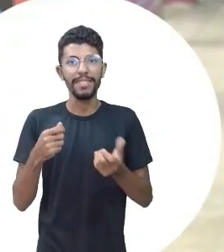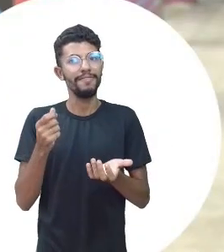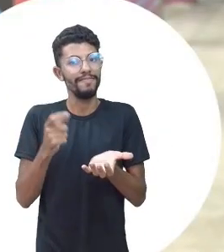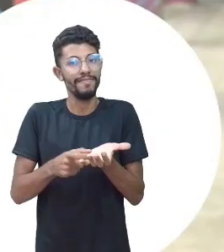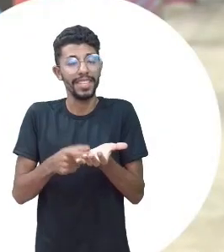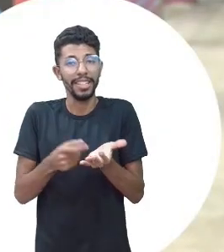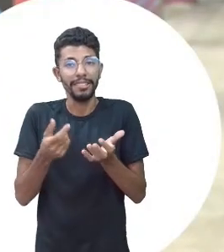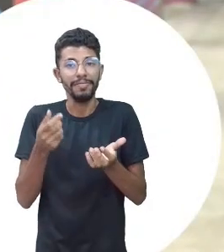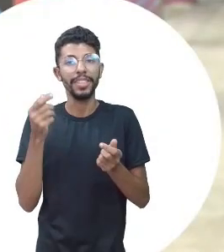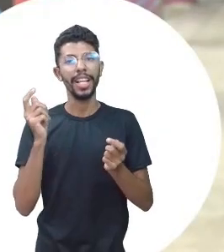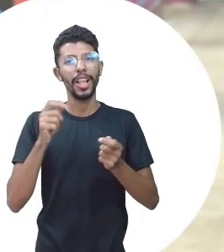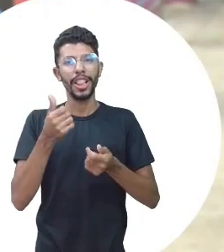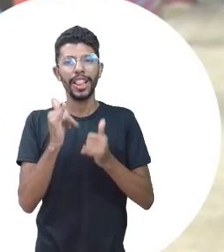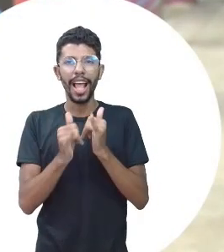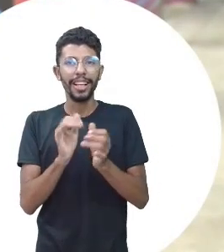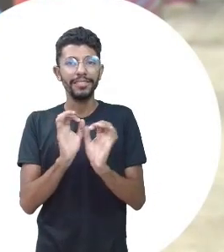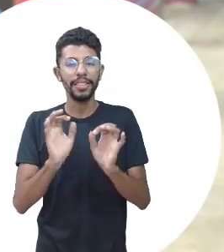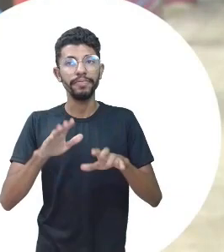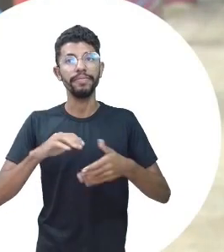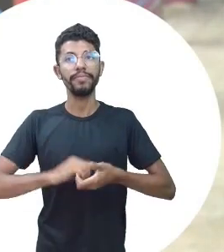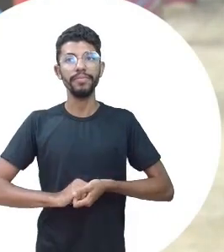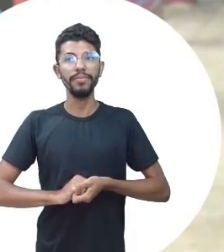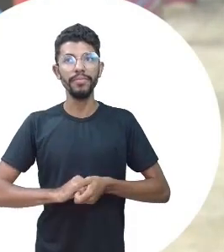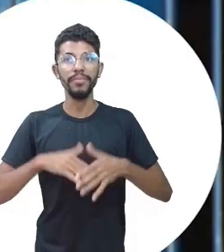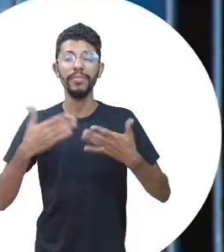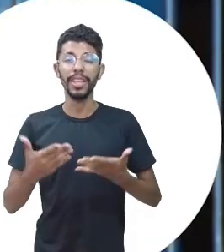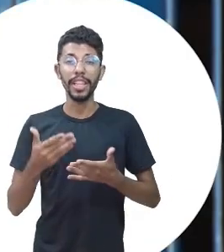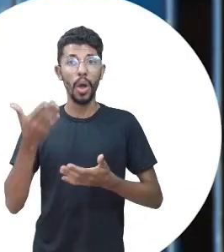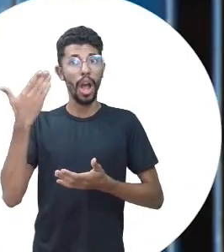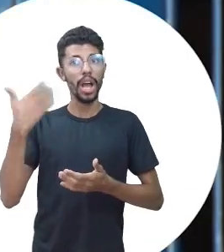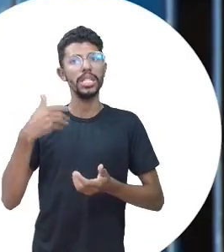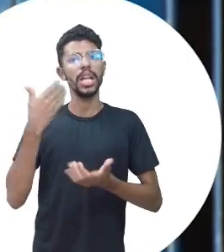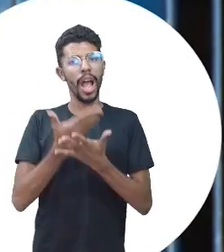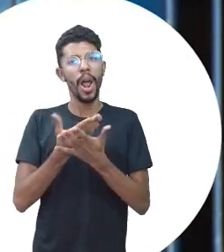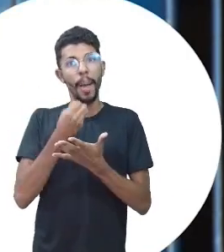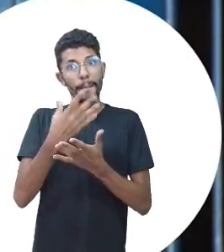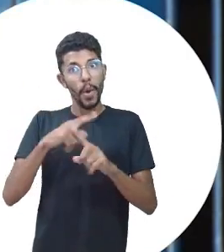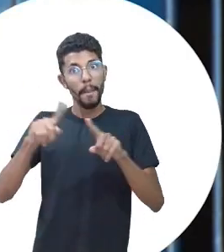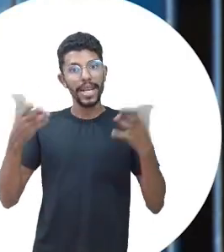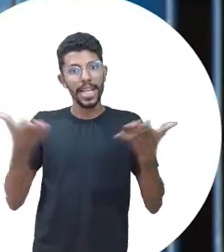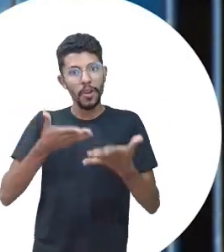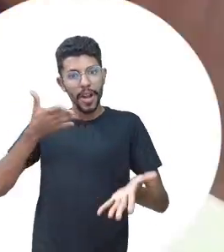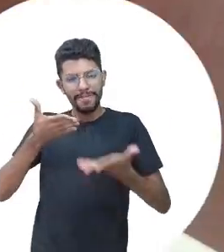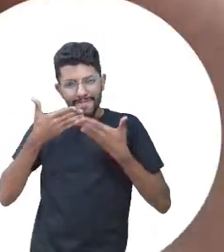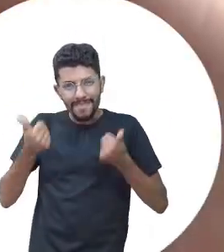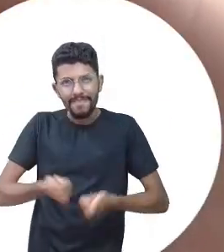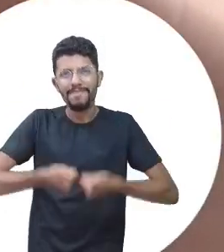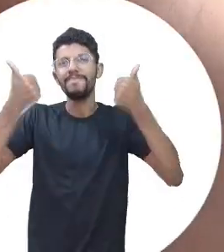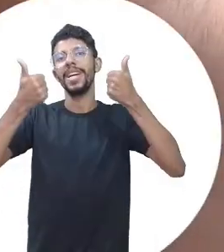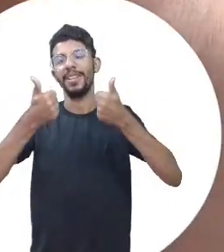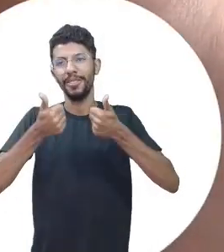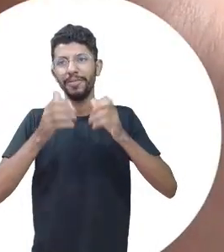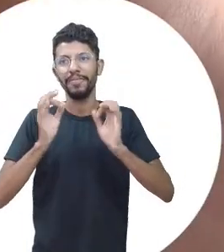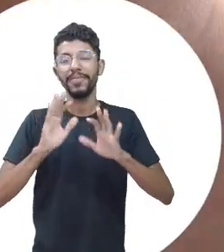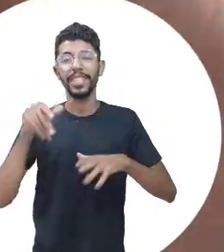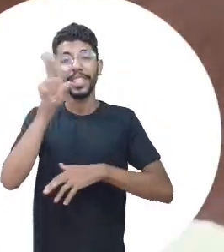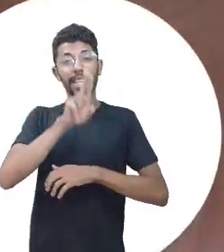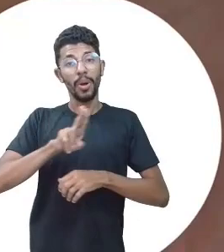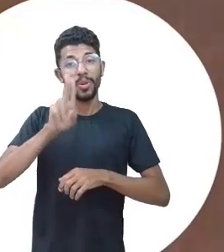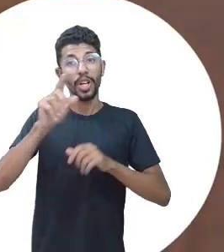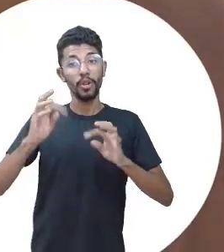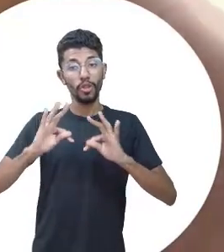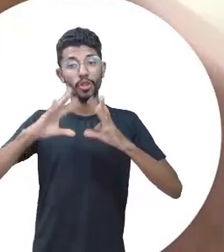já estava bom, mas o chat foi meio que uma melhoria. Ele está juntando todos os outros as outras plataformas que a prefeitura tinha. Então